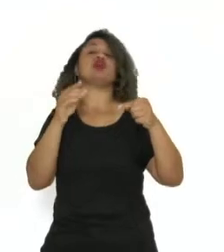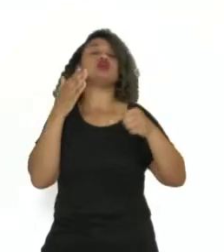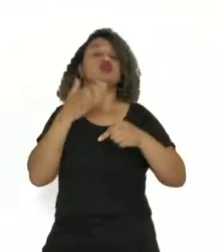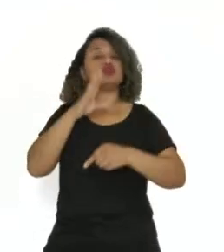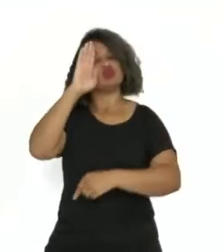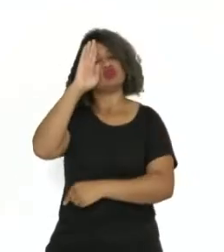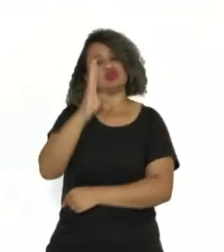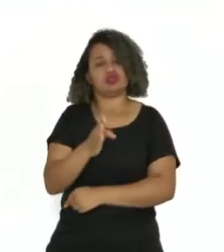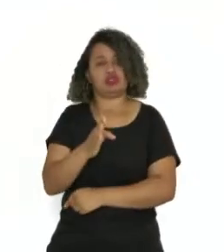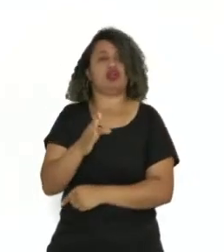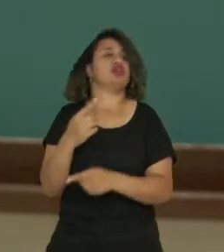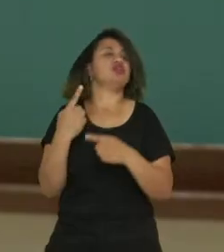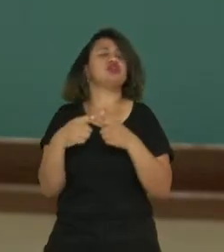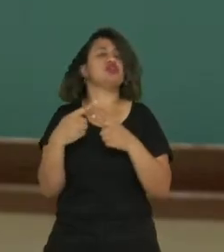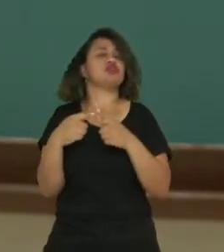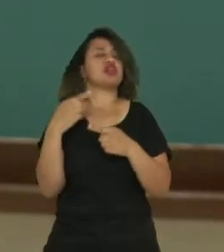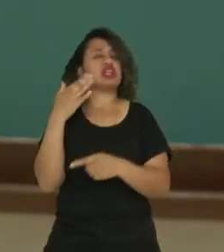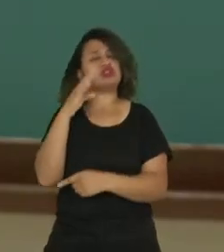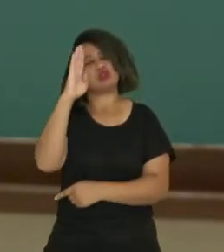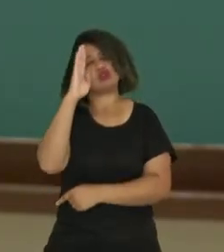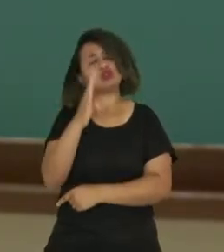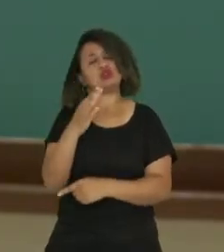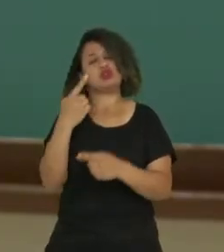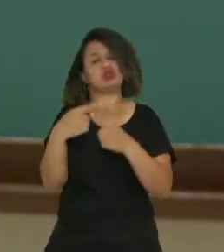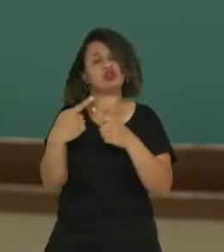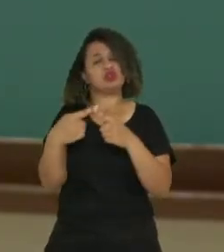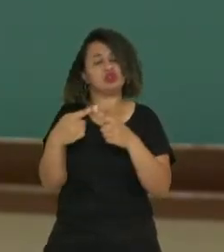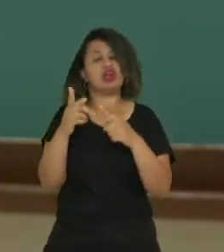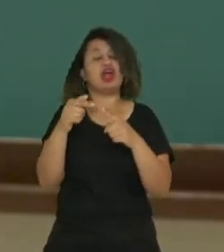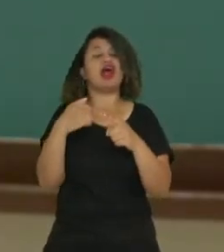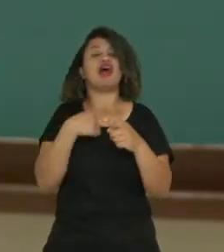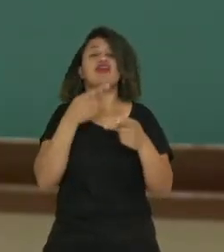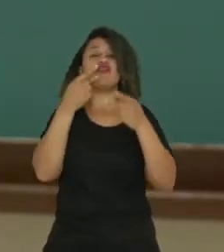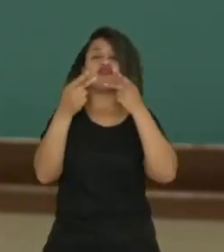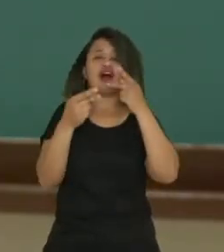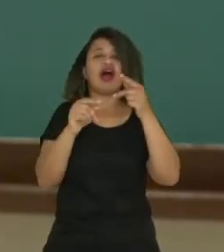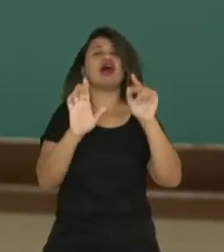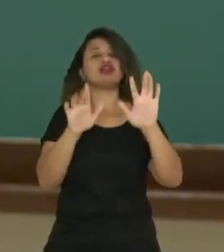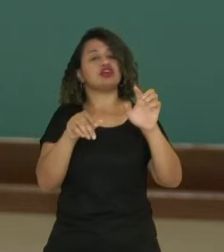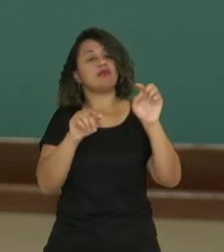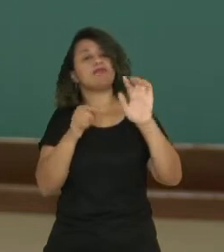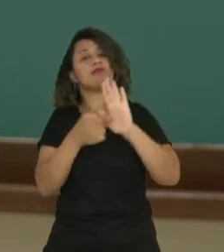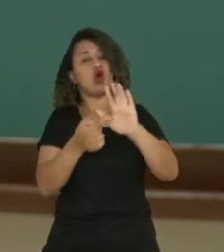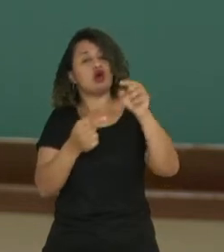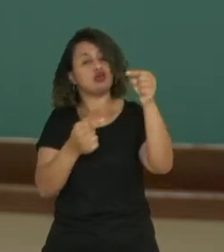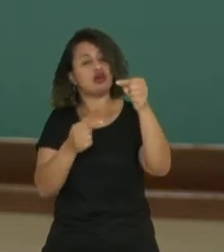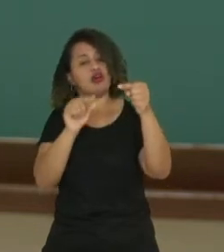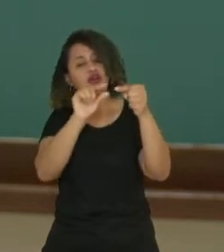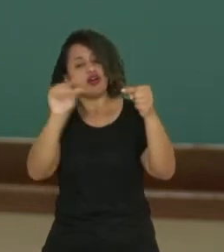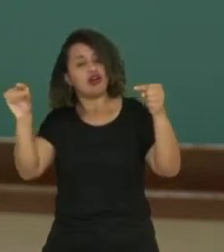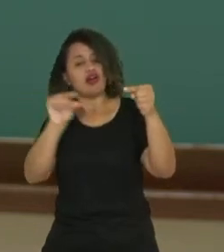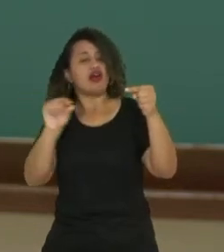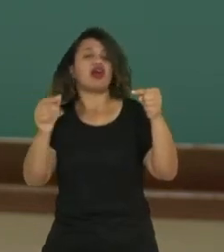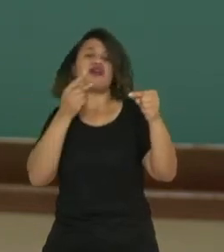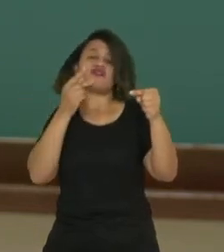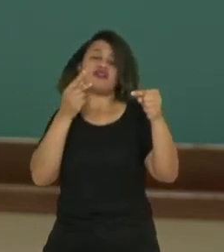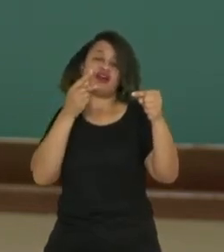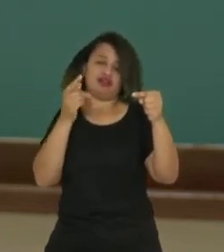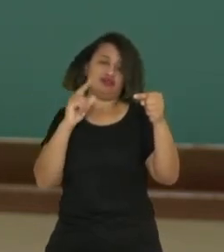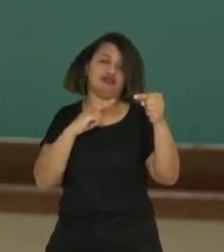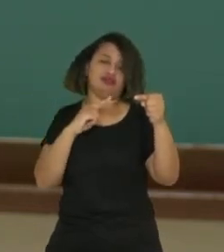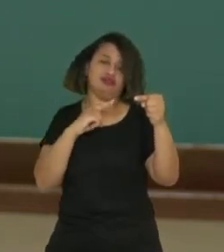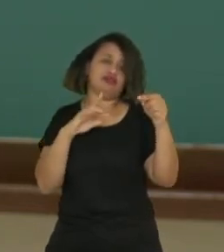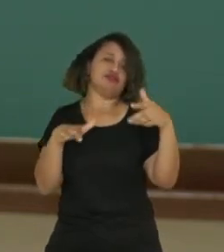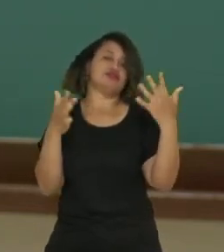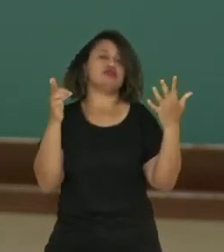Direto. Por que eu chamo de discurso direto? Porque a fala da personagem é a reprodução do diálogo. Então eu